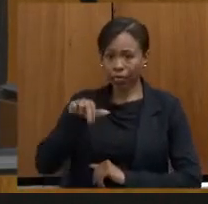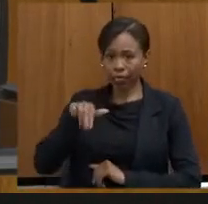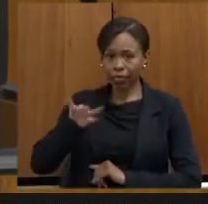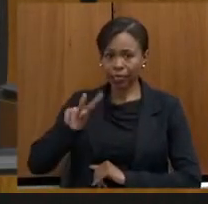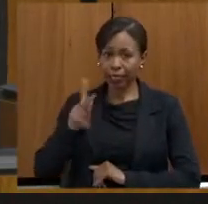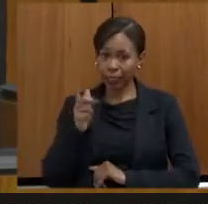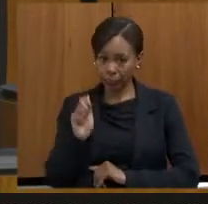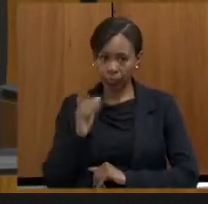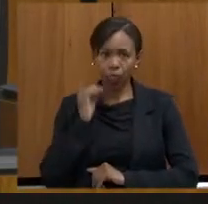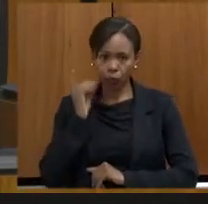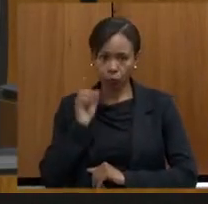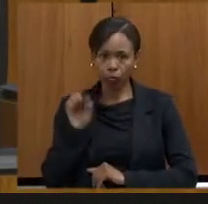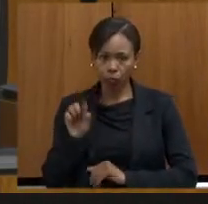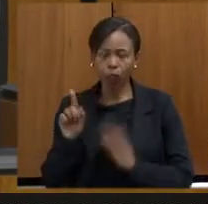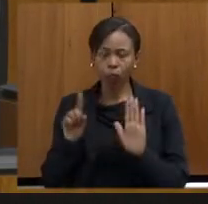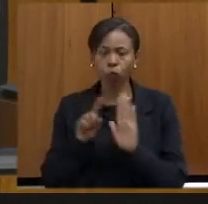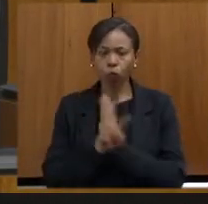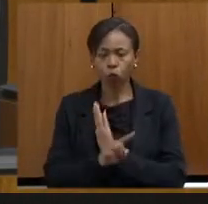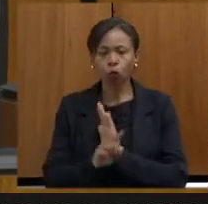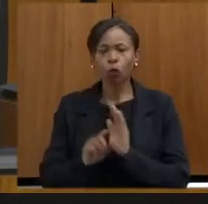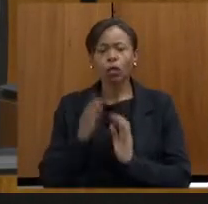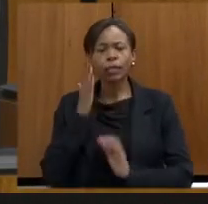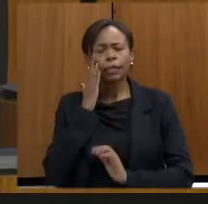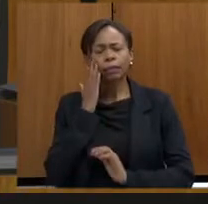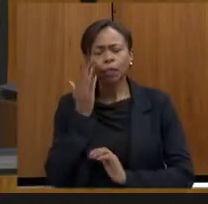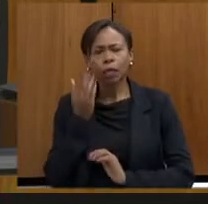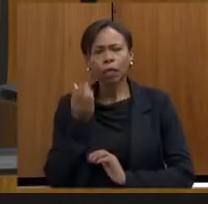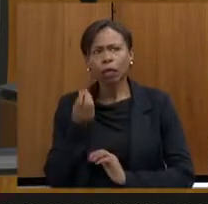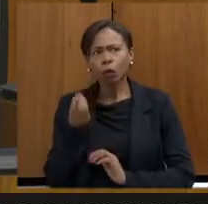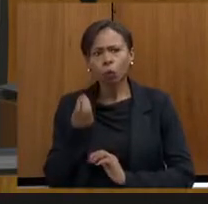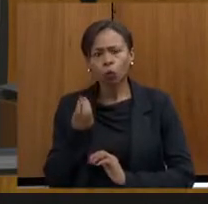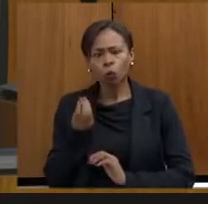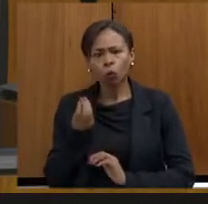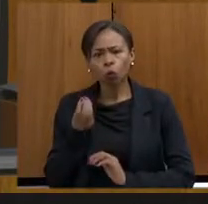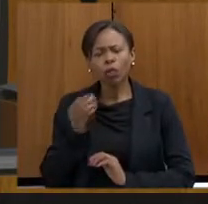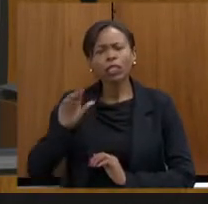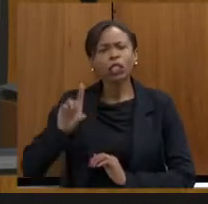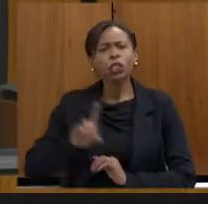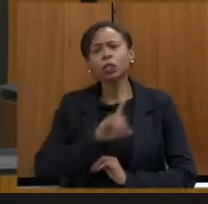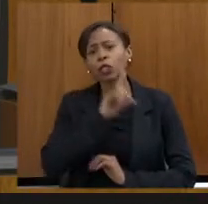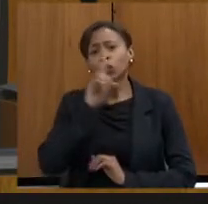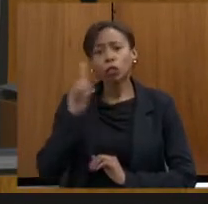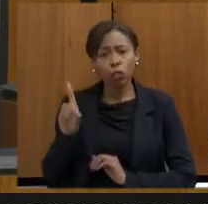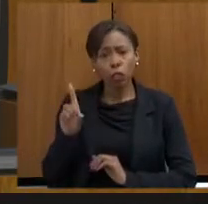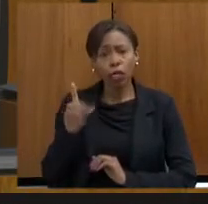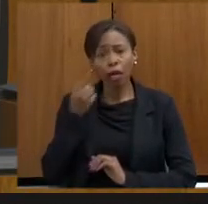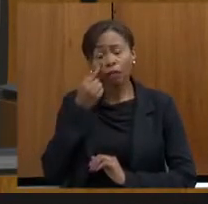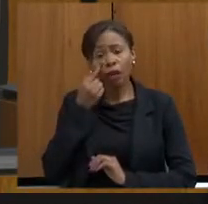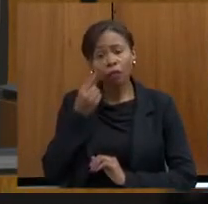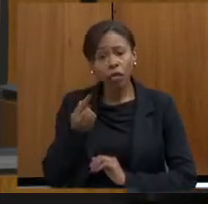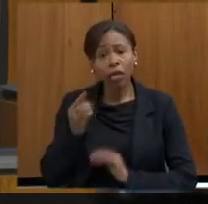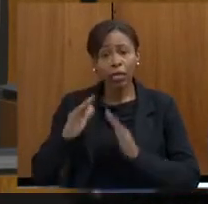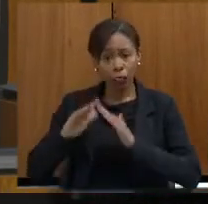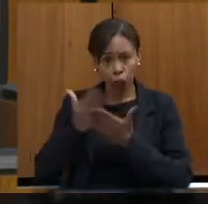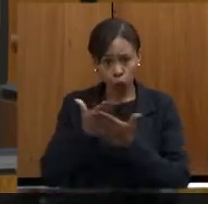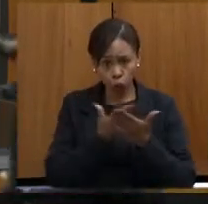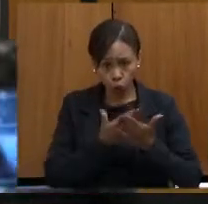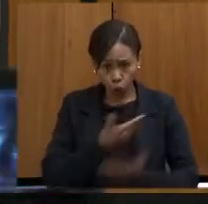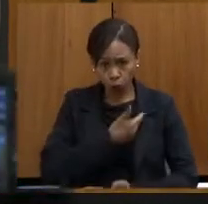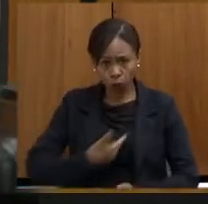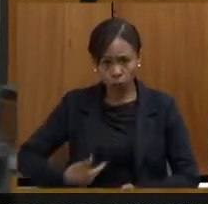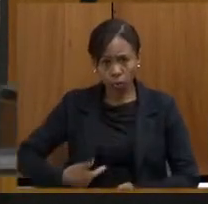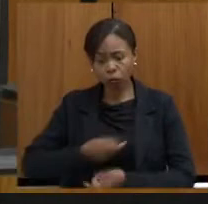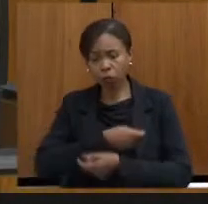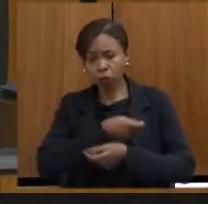deputada Leninha é a seguinte. O que queremos saber, secretária, é quando nós veremos sendo distribuídos nas escolas estaduais,